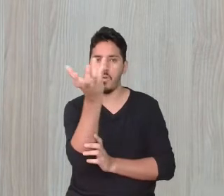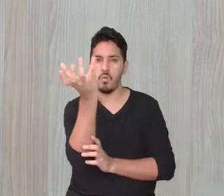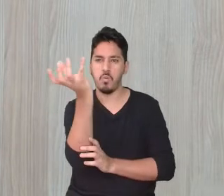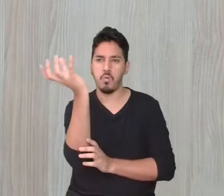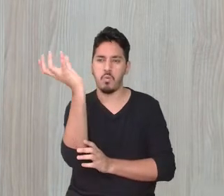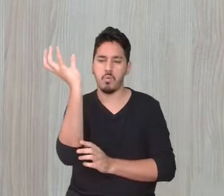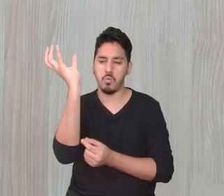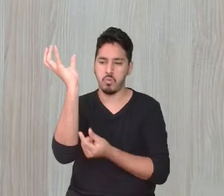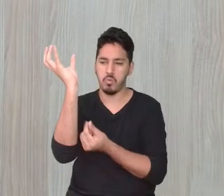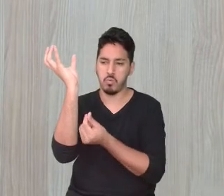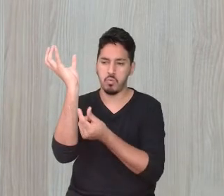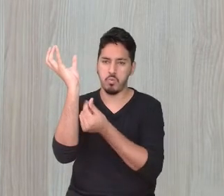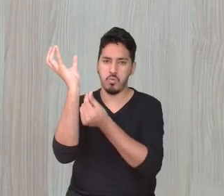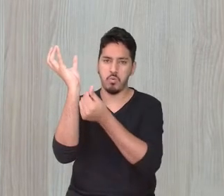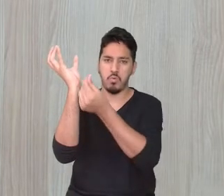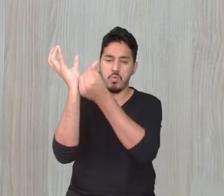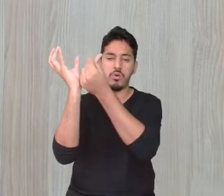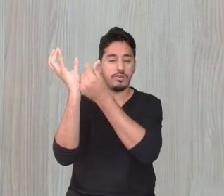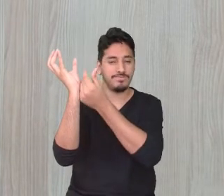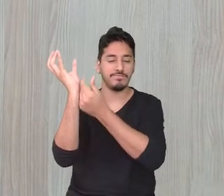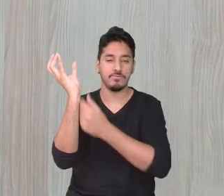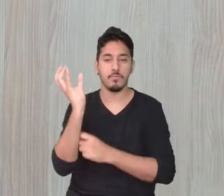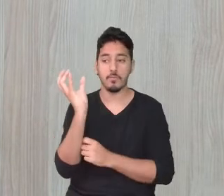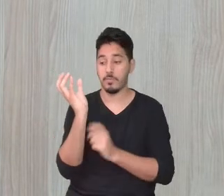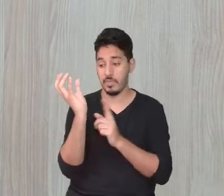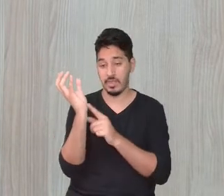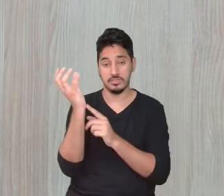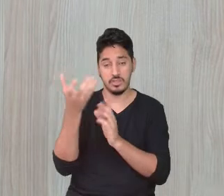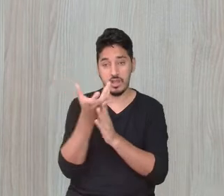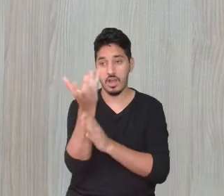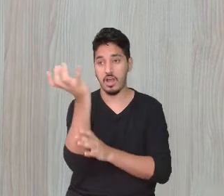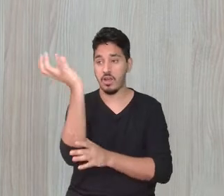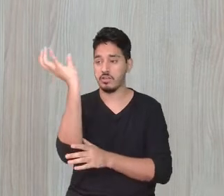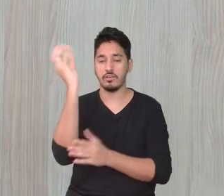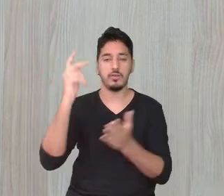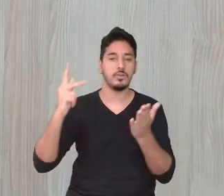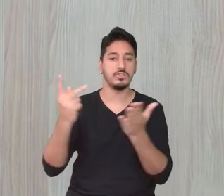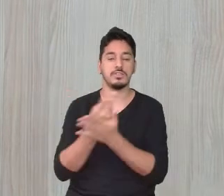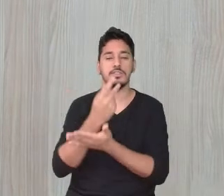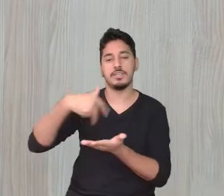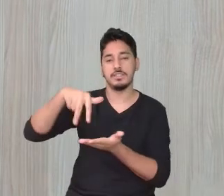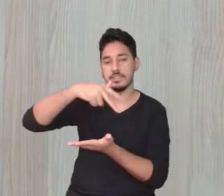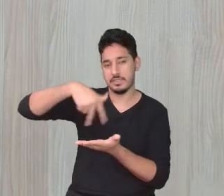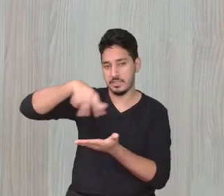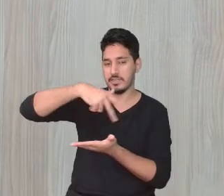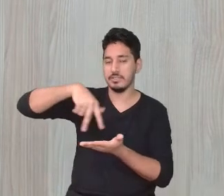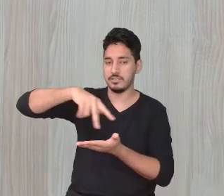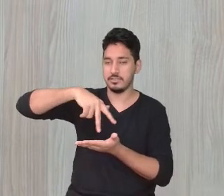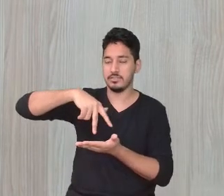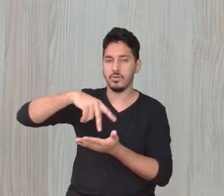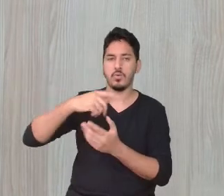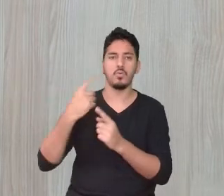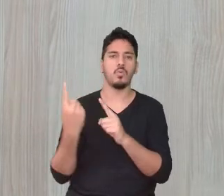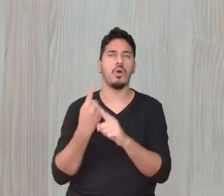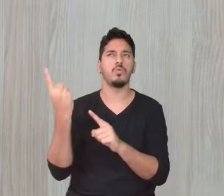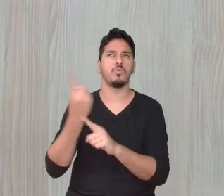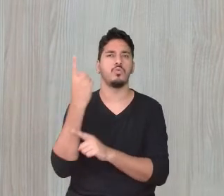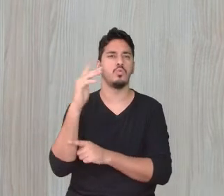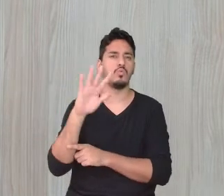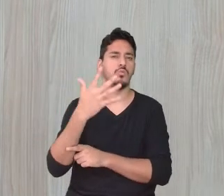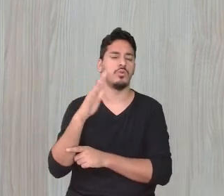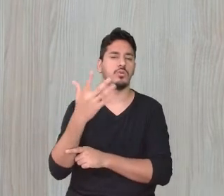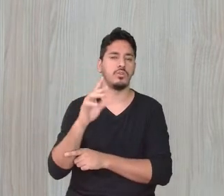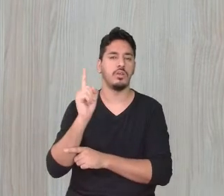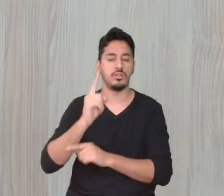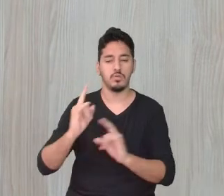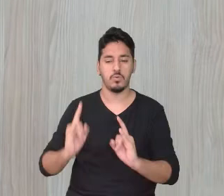gigantesca chamada Samaúma. E nessa árvore gigantesca estavam acontecendo aquelas danças. O tamanho dessa árvore, ela é de